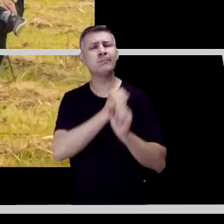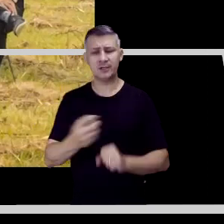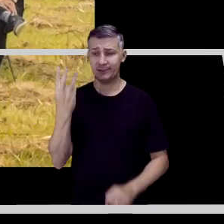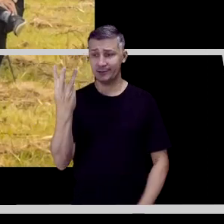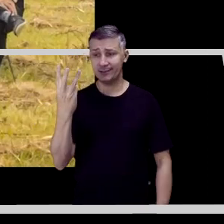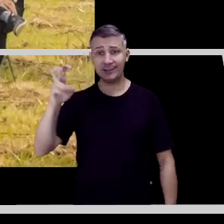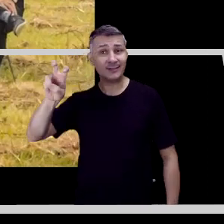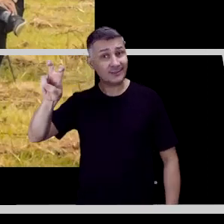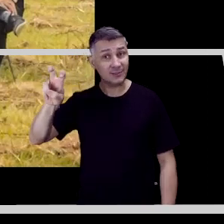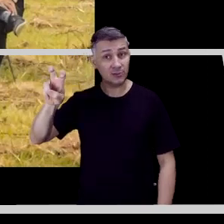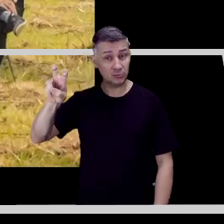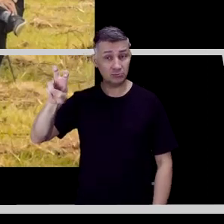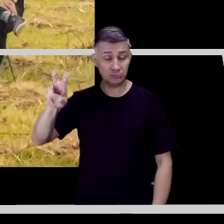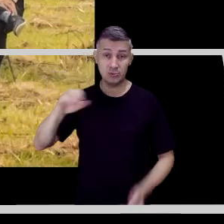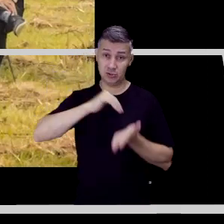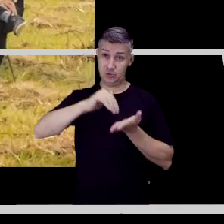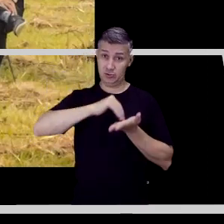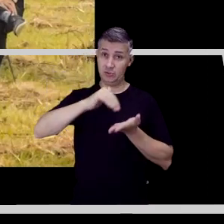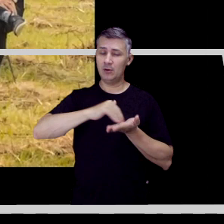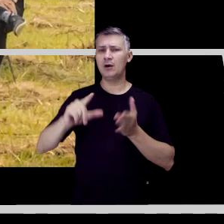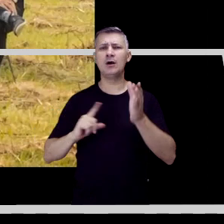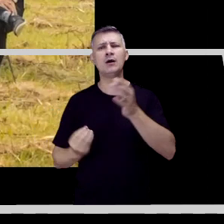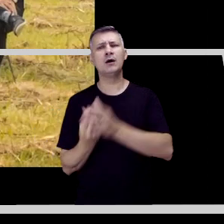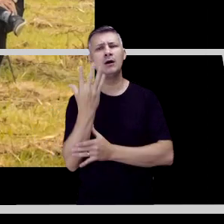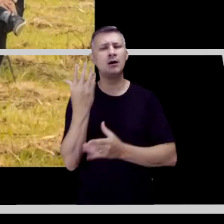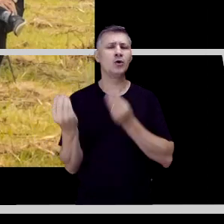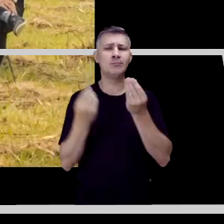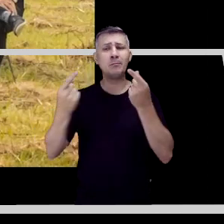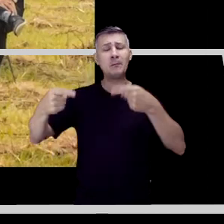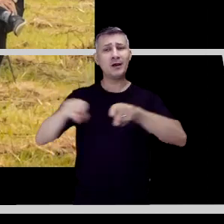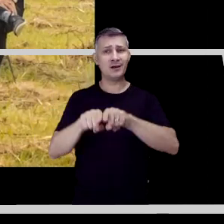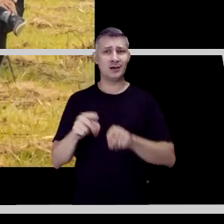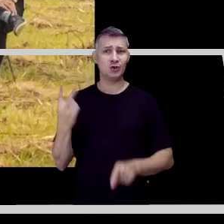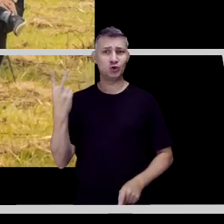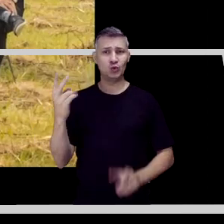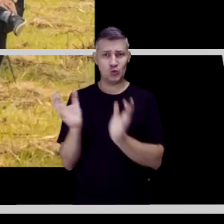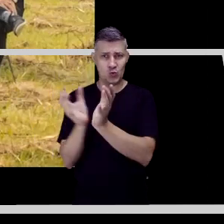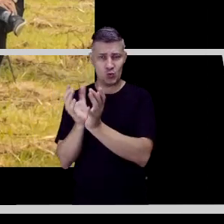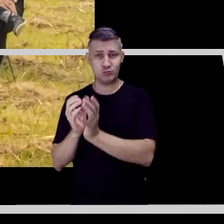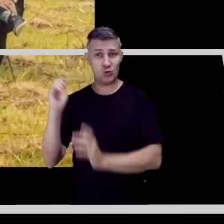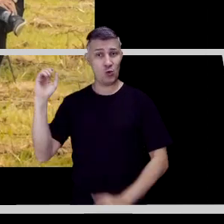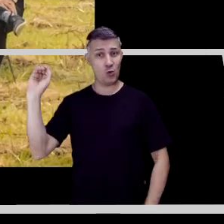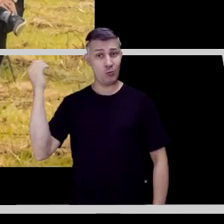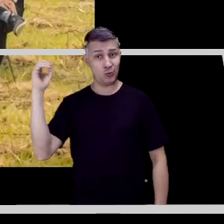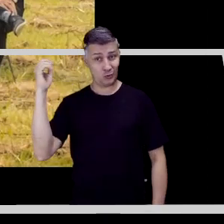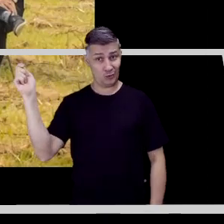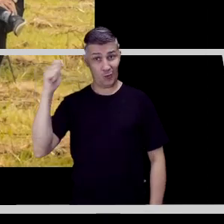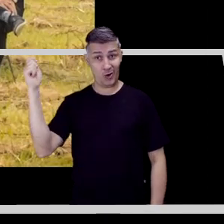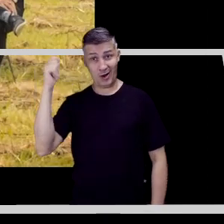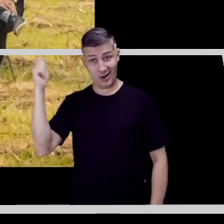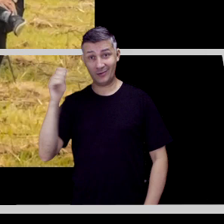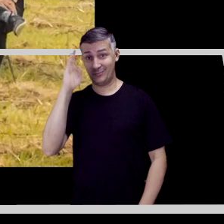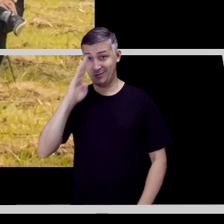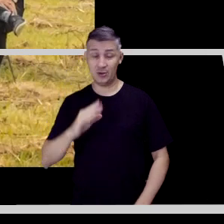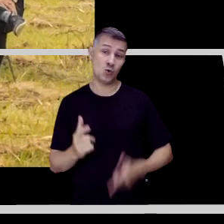acho que 35. O escritório ele surge de uma parceria entre dois grupos, um aqui em Porto Alegre, no Rio Grande do